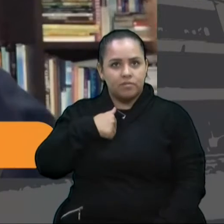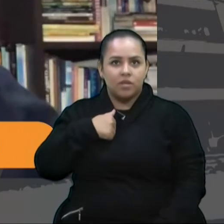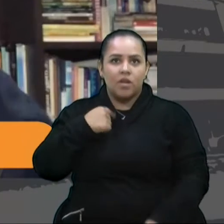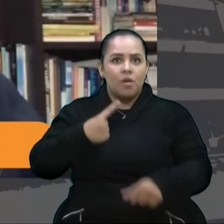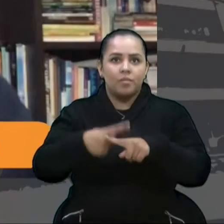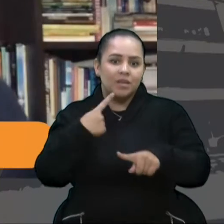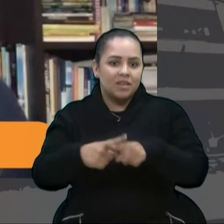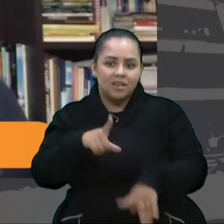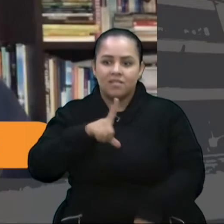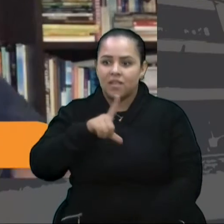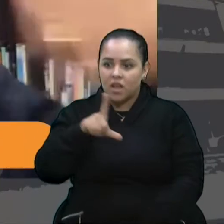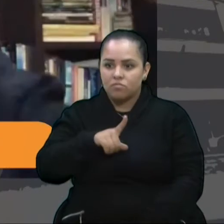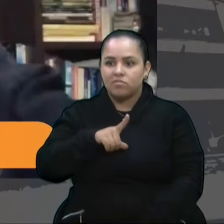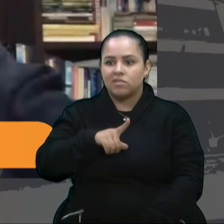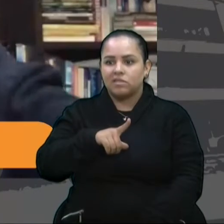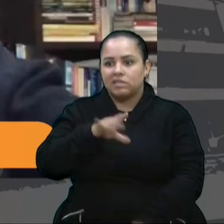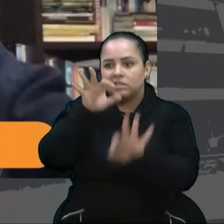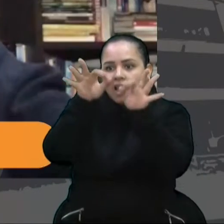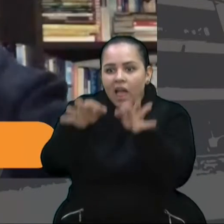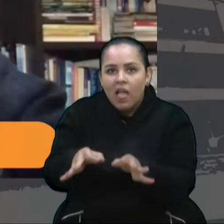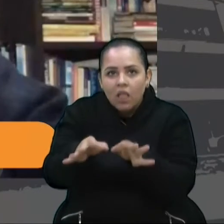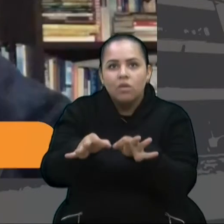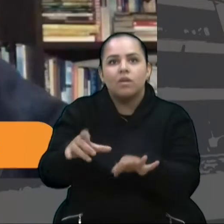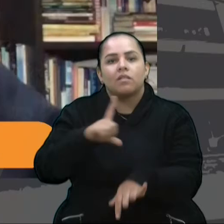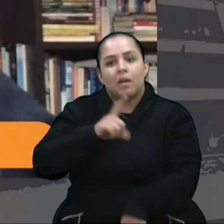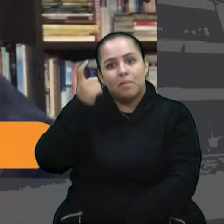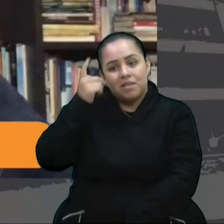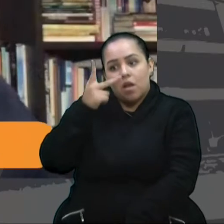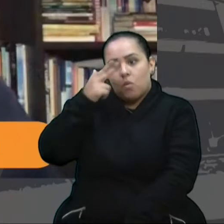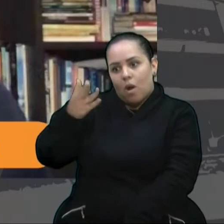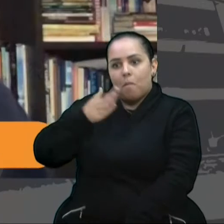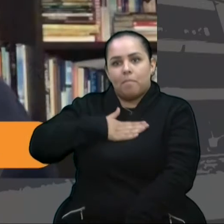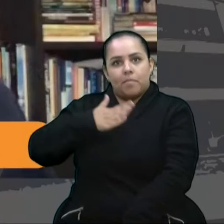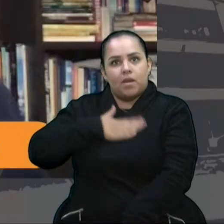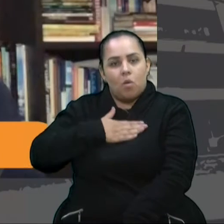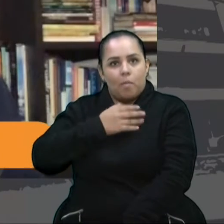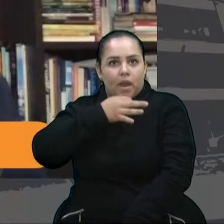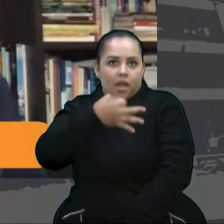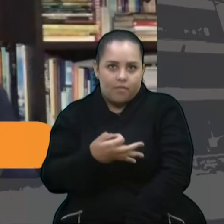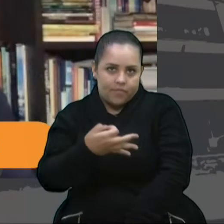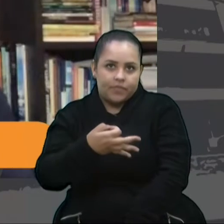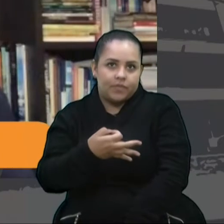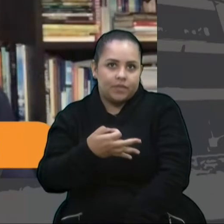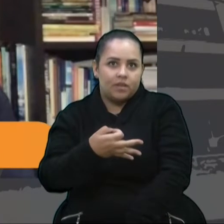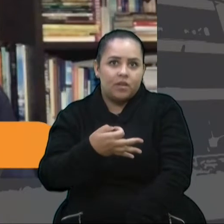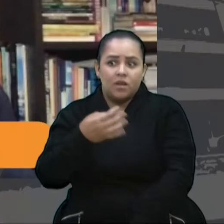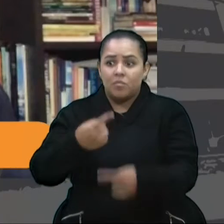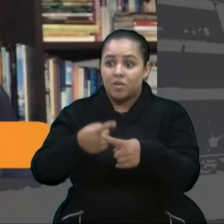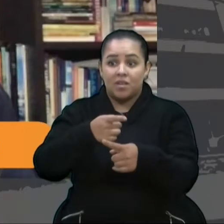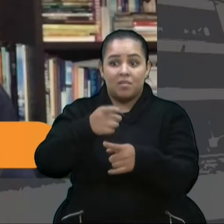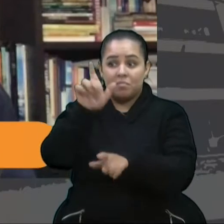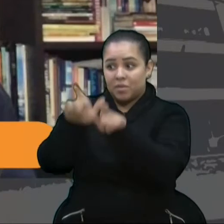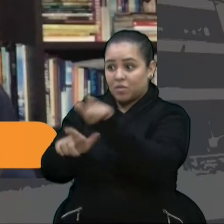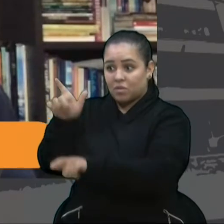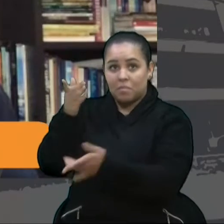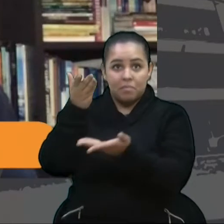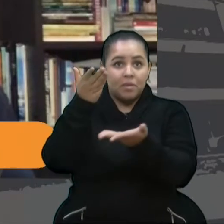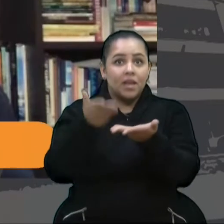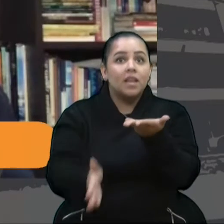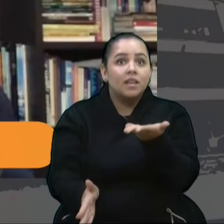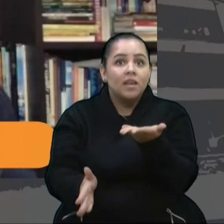tal politicamente correto. Você tem que pensar como eu penso. Que história é essa? As pessoas perderam a noção